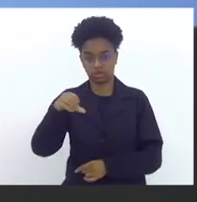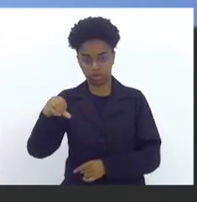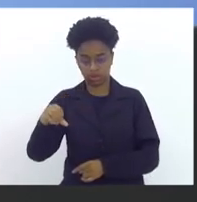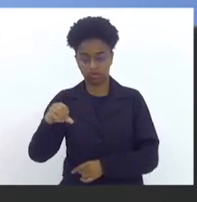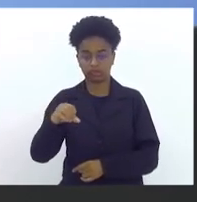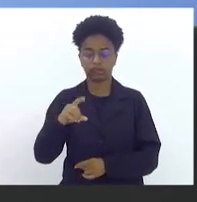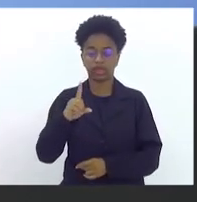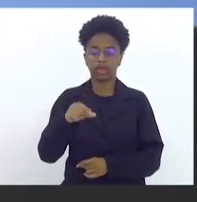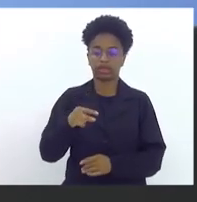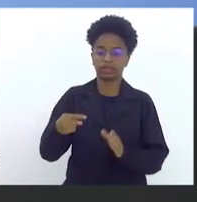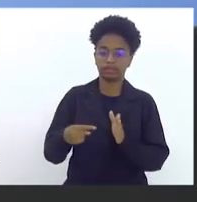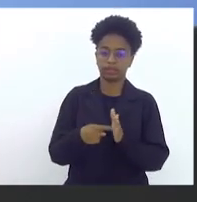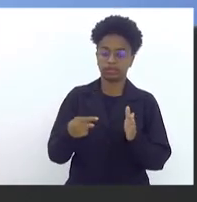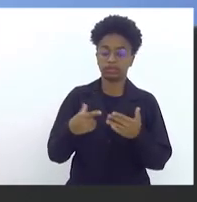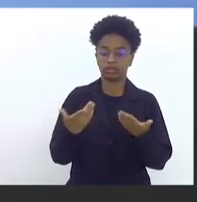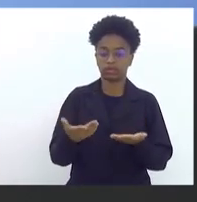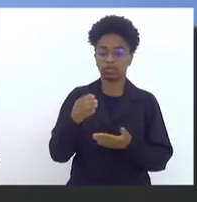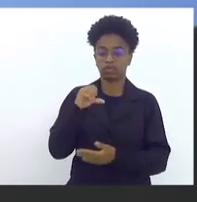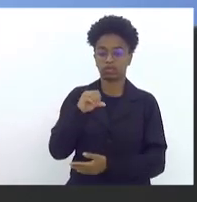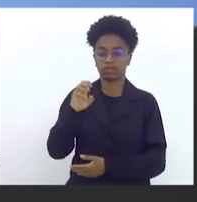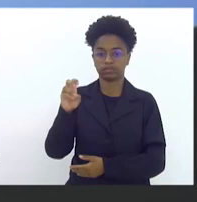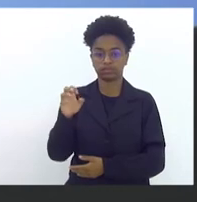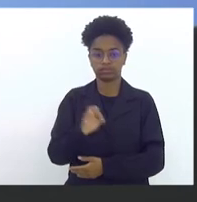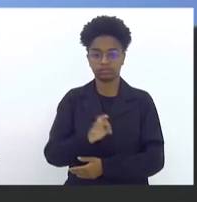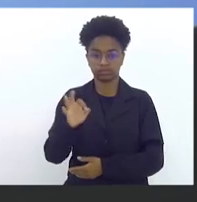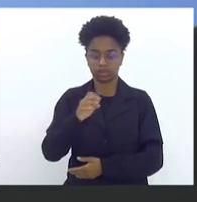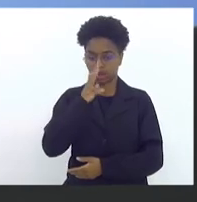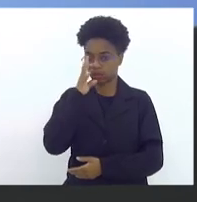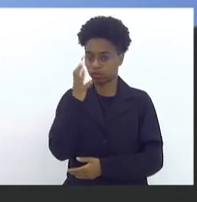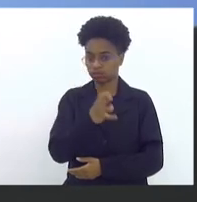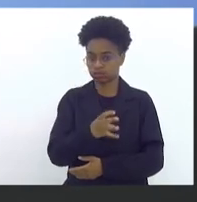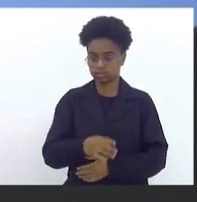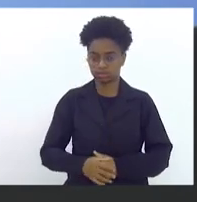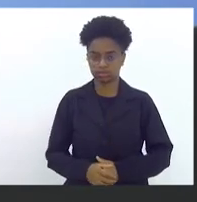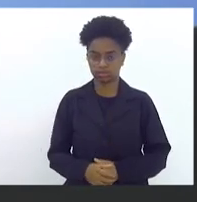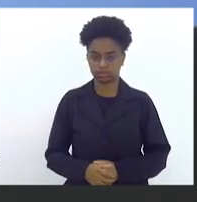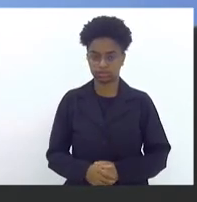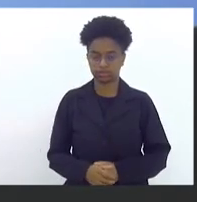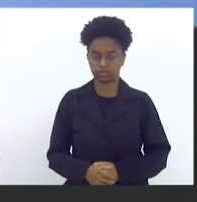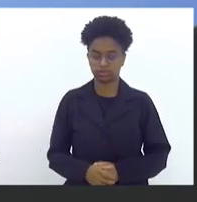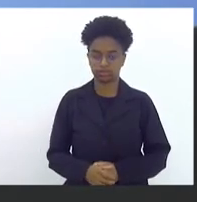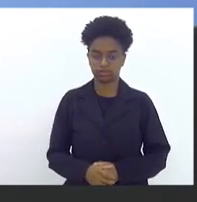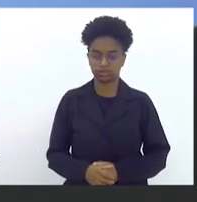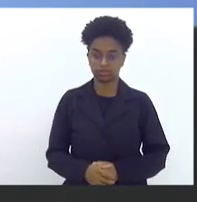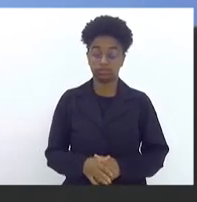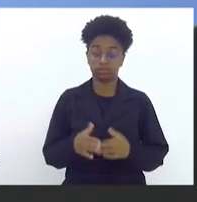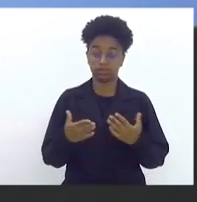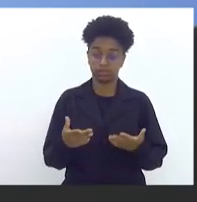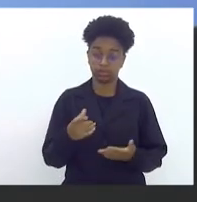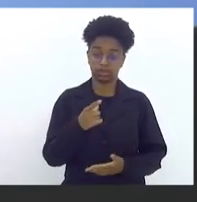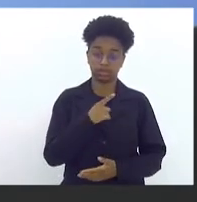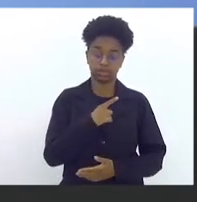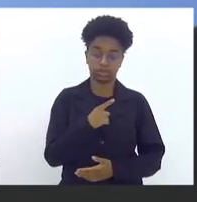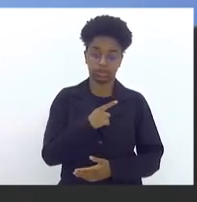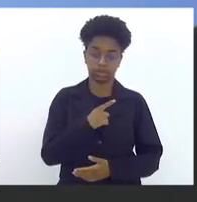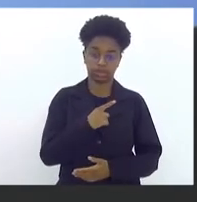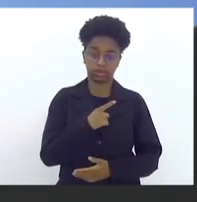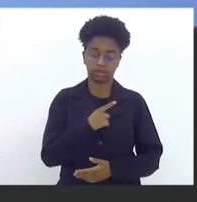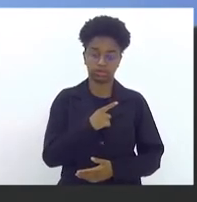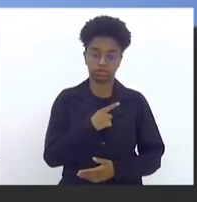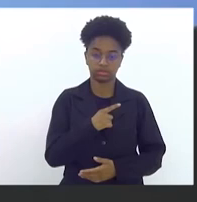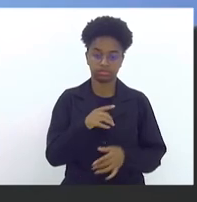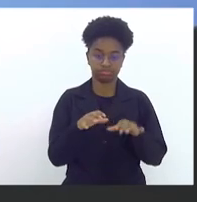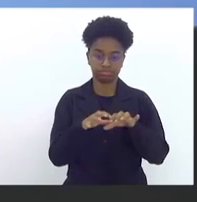impressionantemente foram 95% de acusações contra essas mulheres quer dizer existe essa